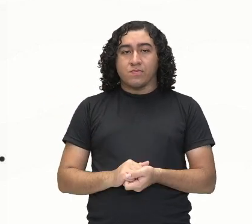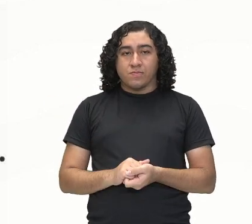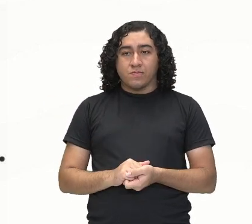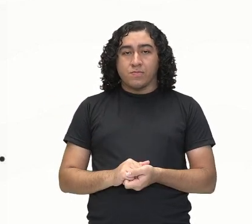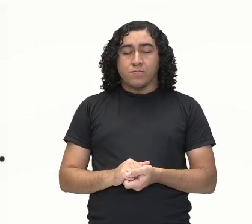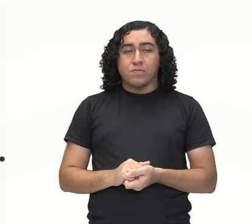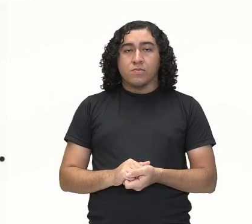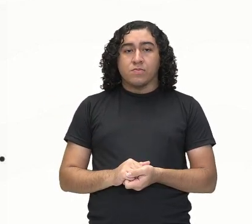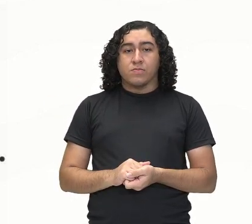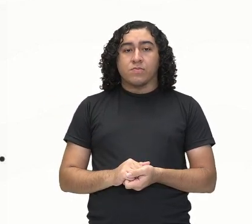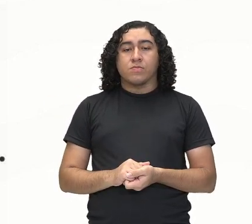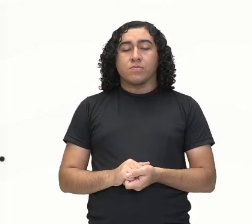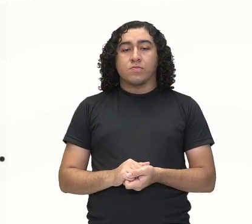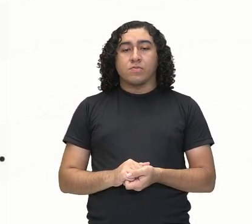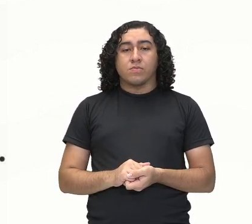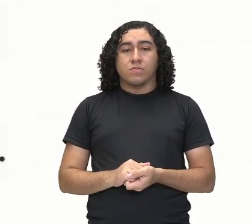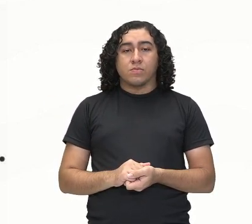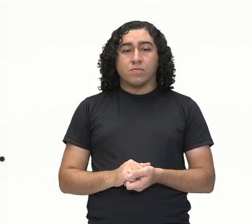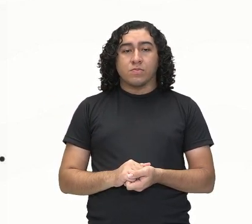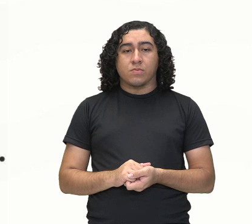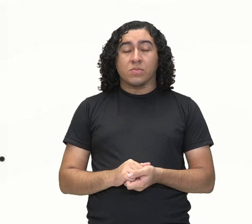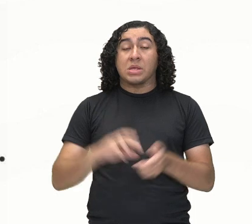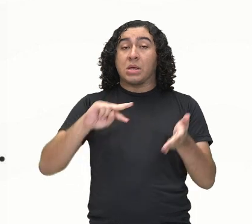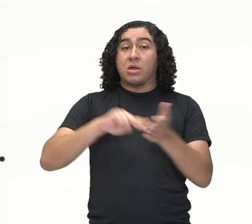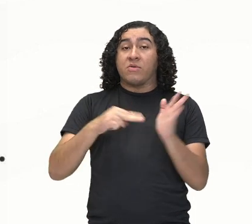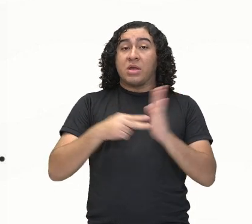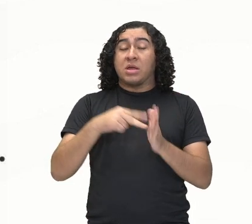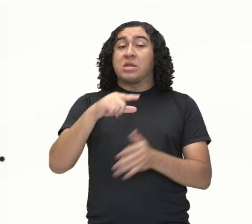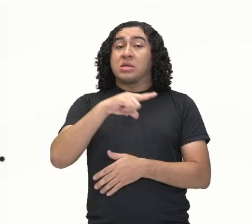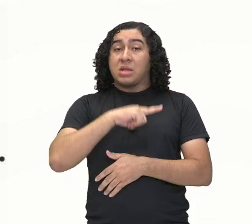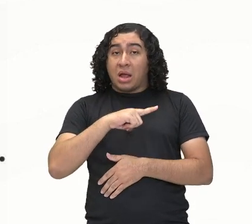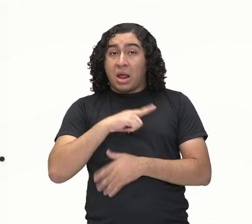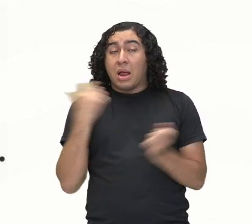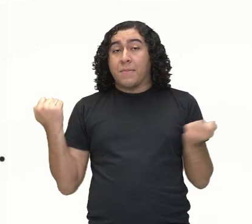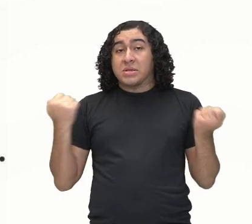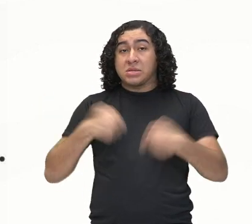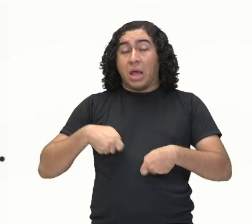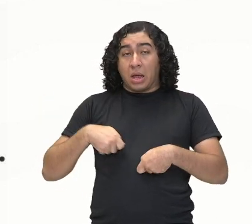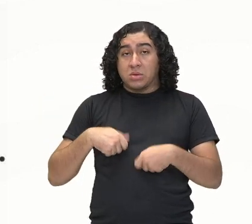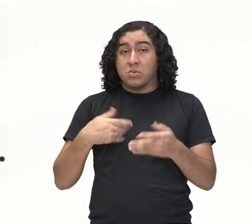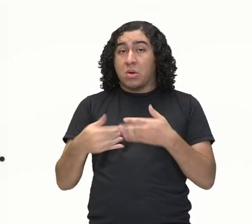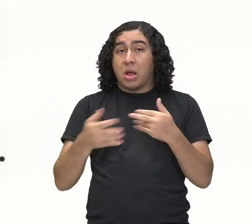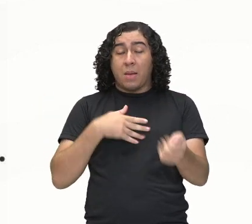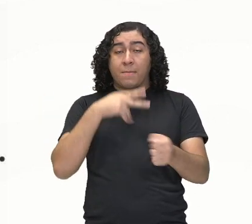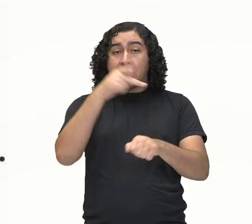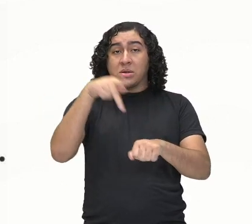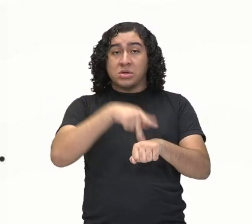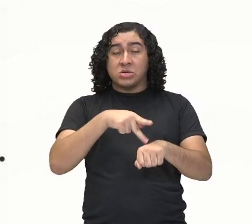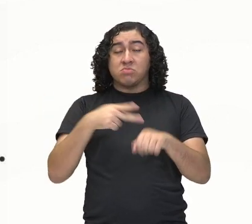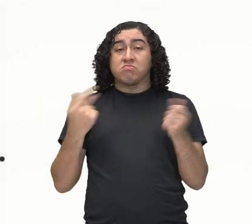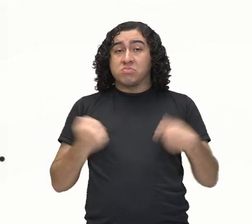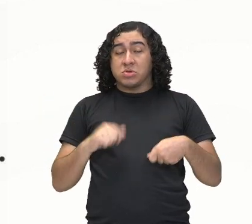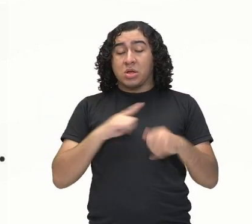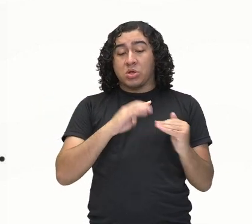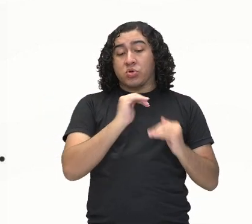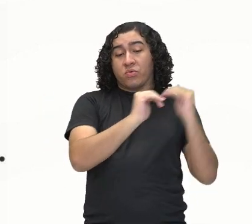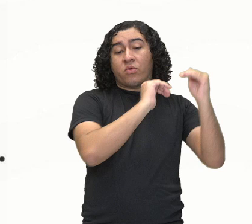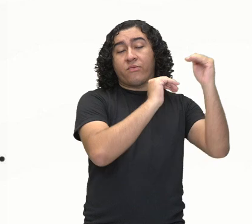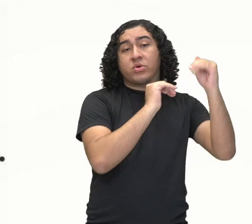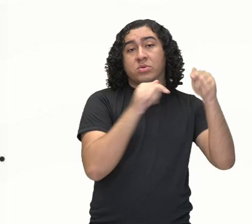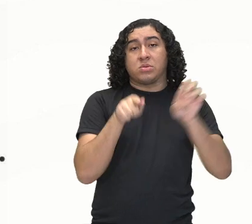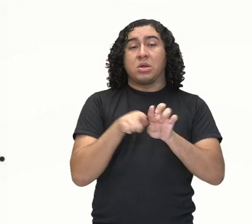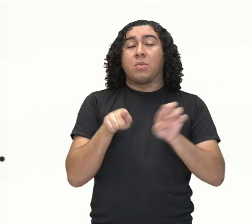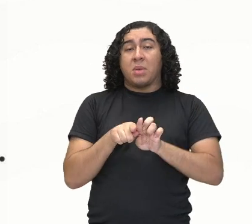ter condições como em qualquer outro país, né? Seja um país desenvolvido, seja um país ali